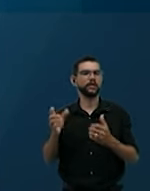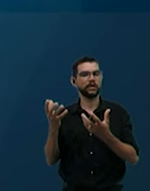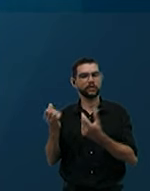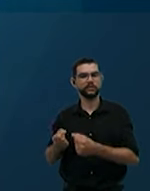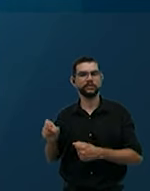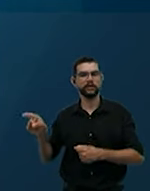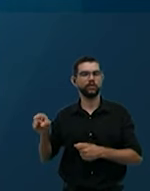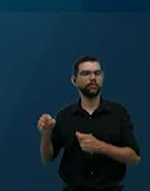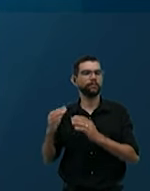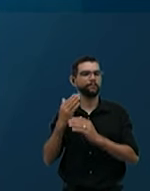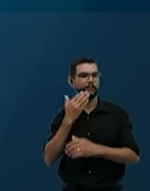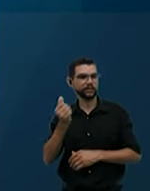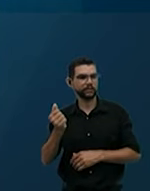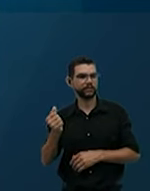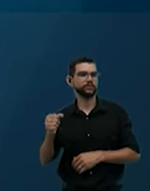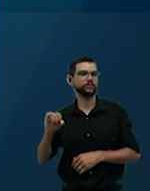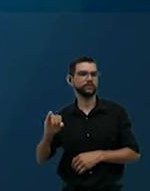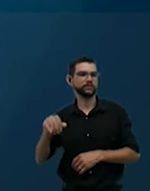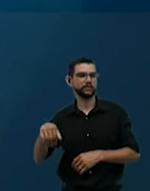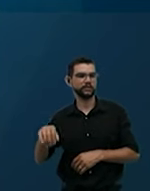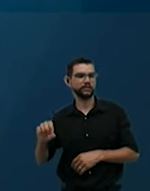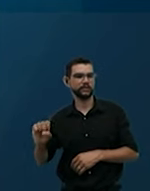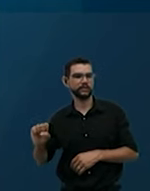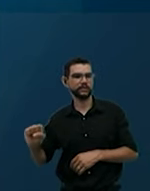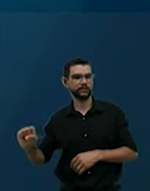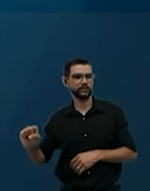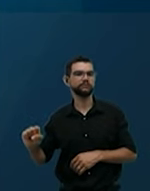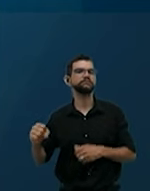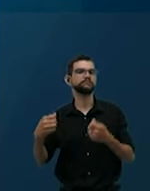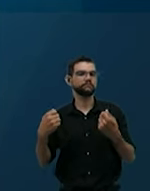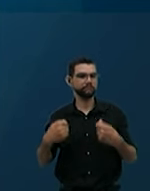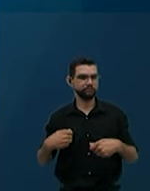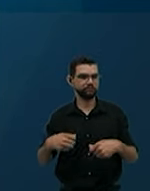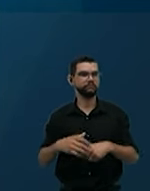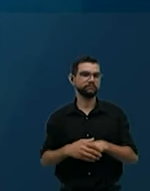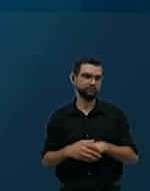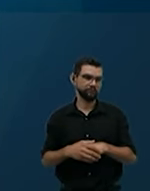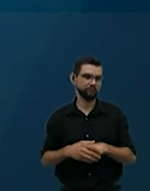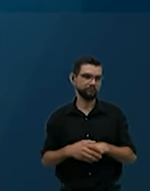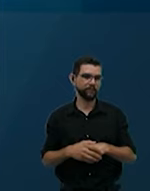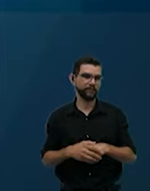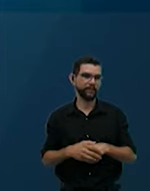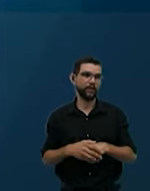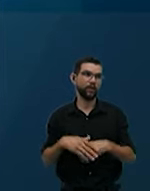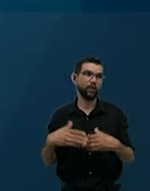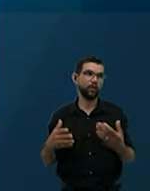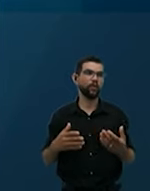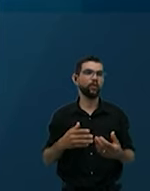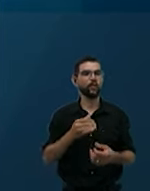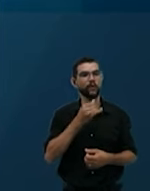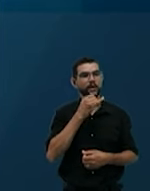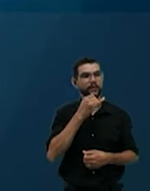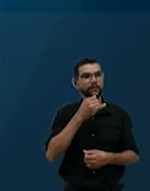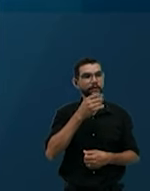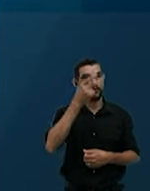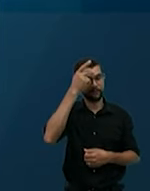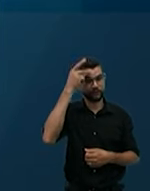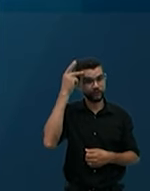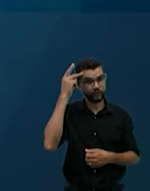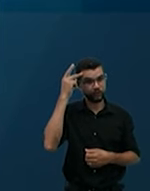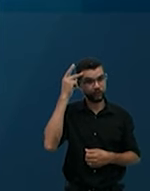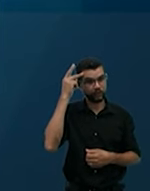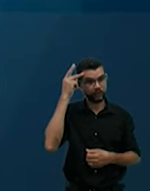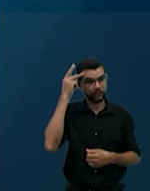muitos beneficiários terão que devolver à Previdência Social os valores recebidos, nos termos da tese aí fixada no